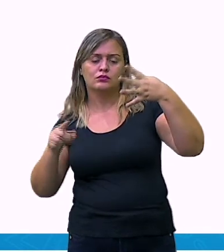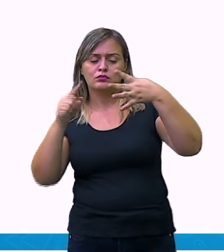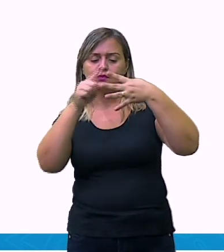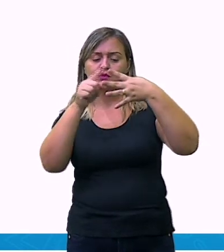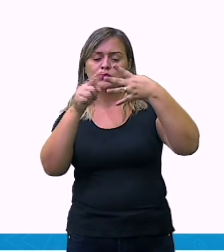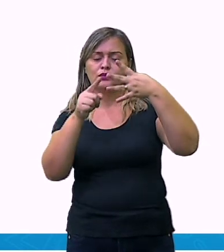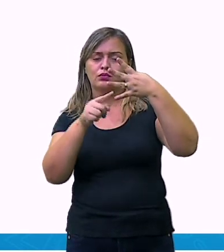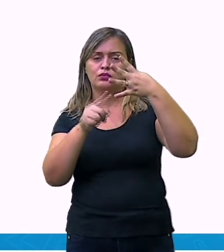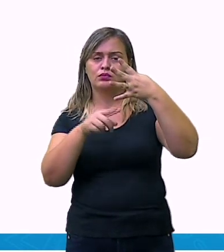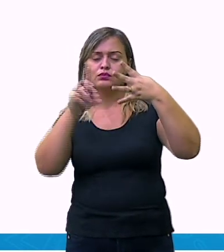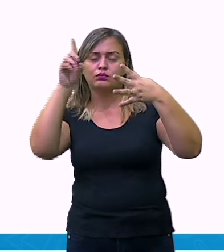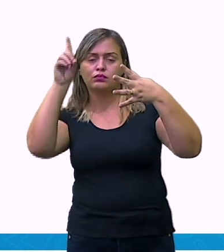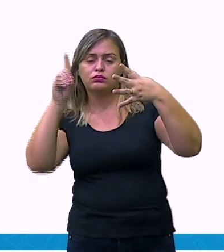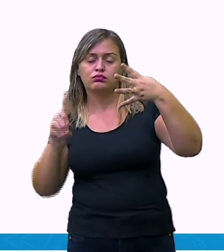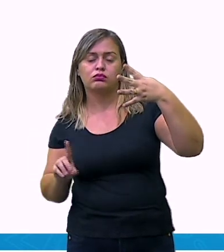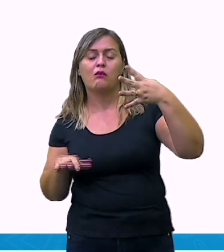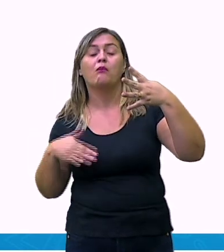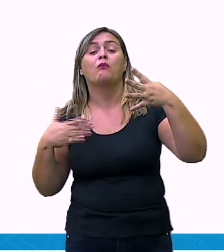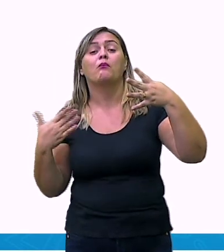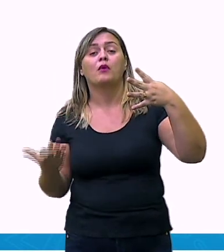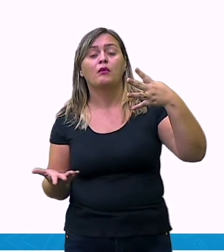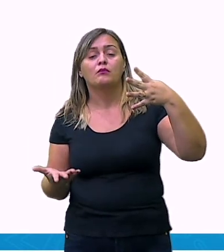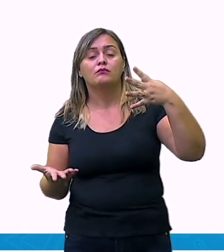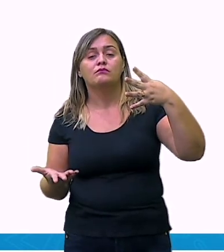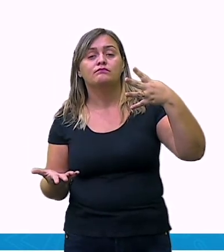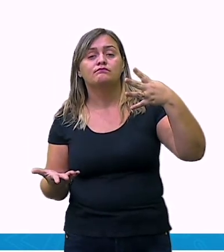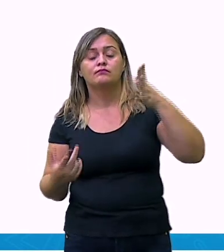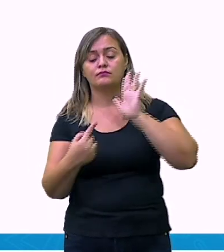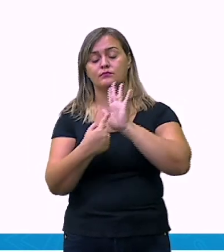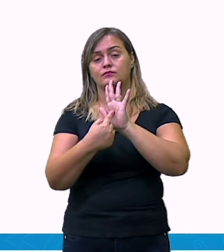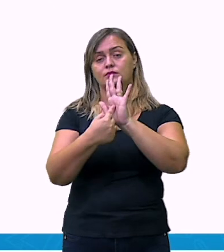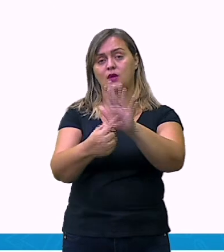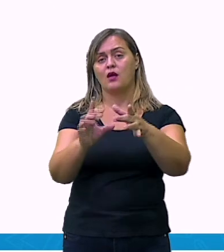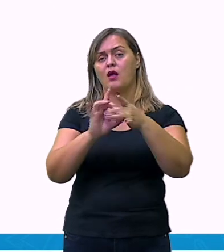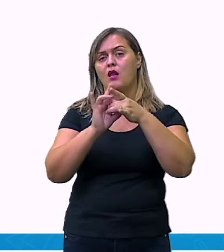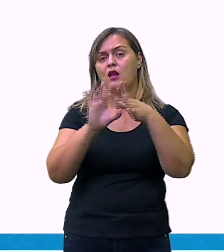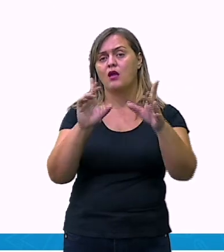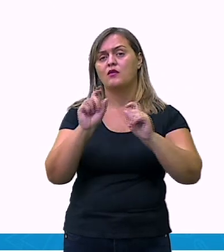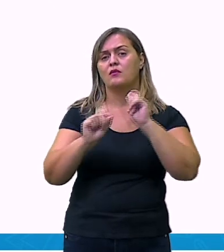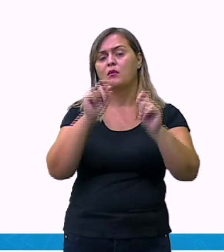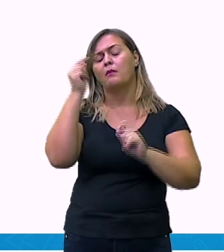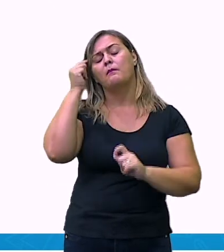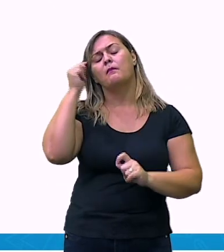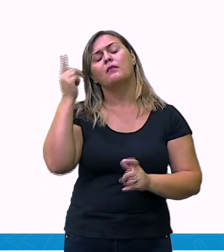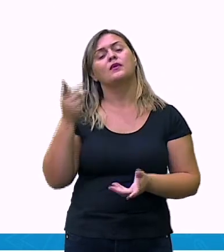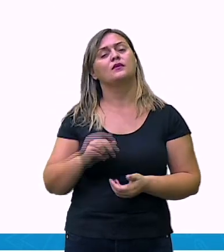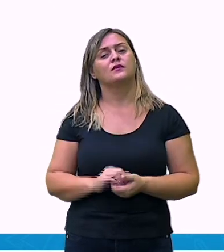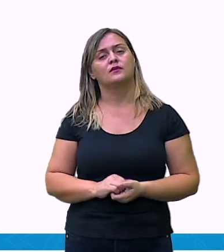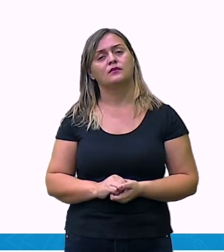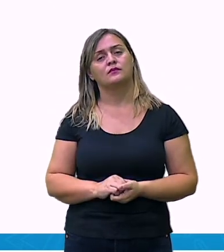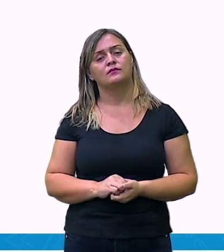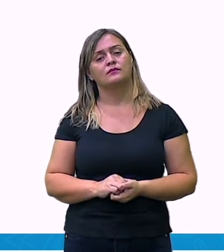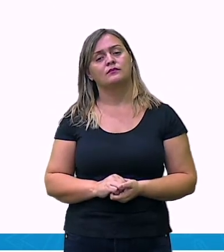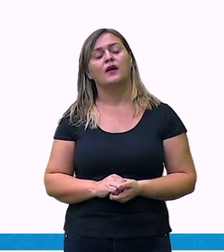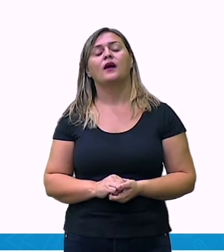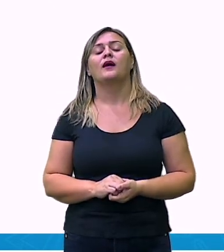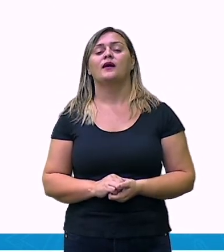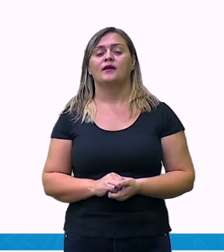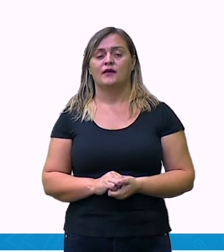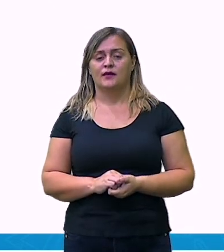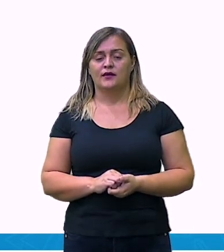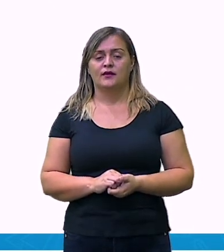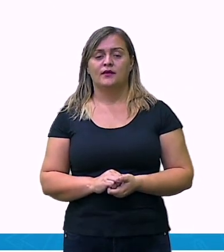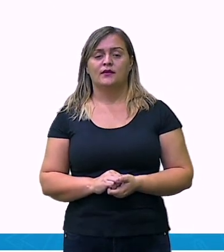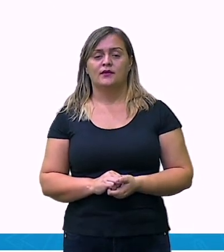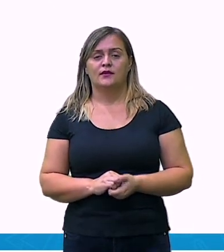acima está especificando isso? Expressar livremente o que pensa. A Declaração Universal dos